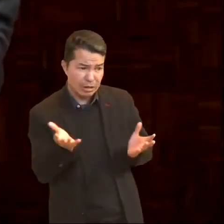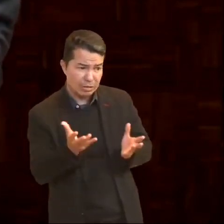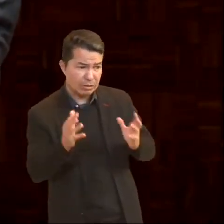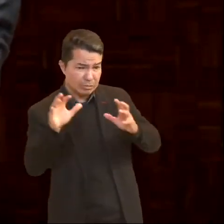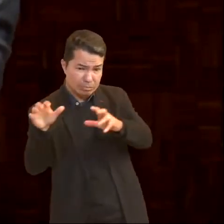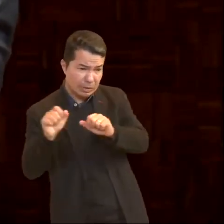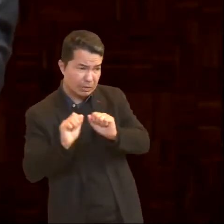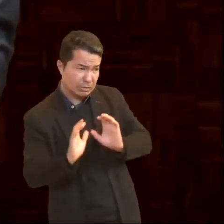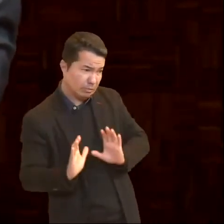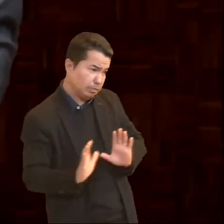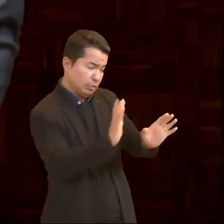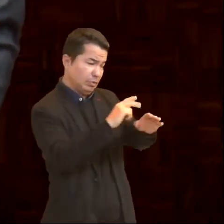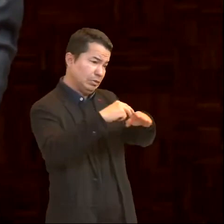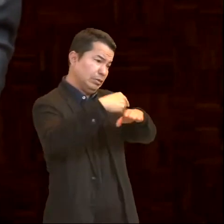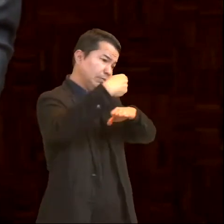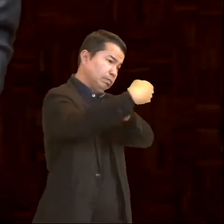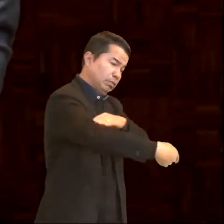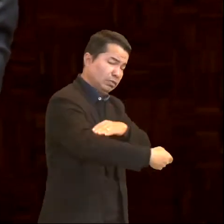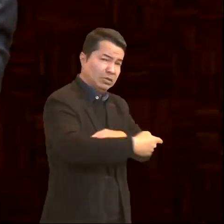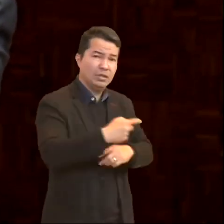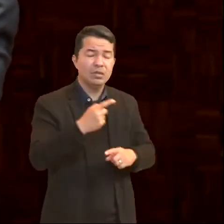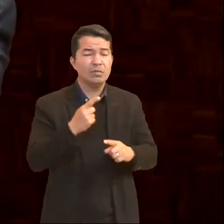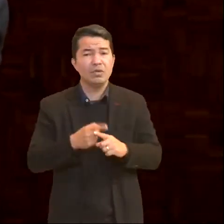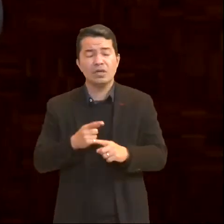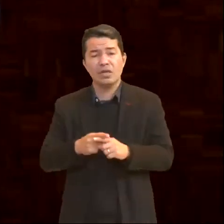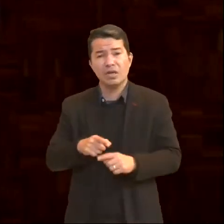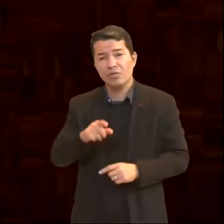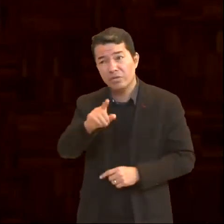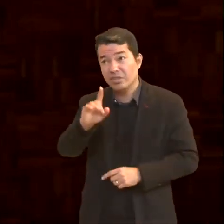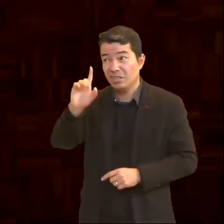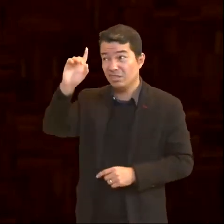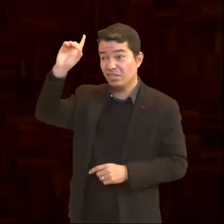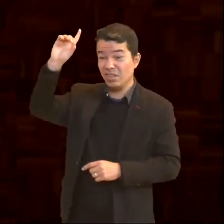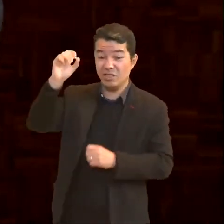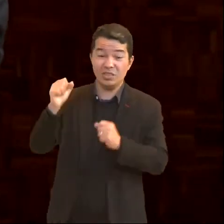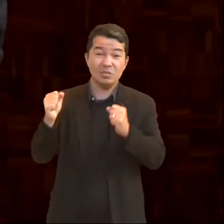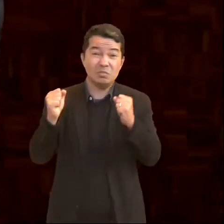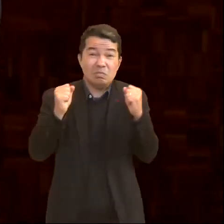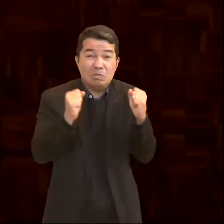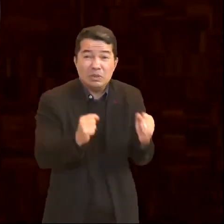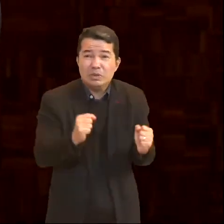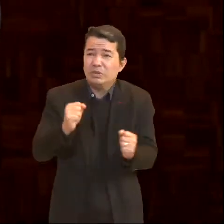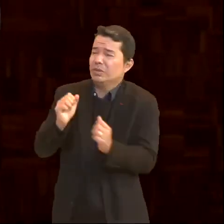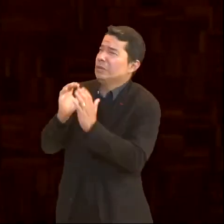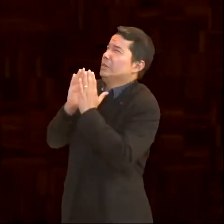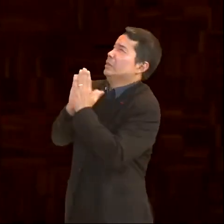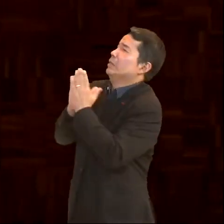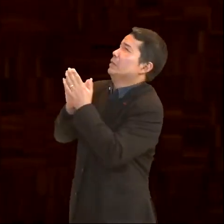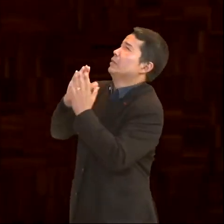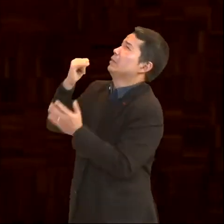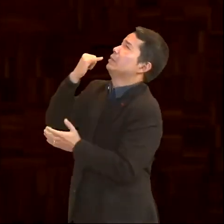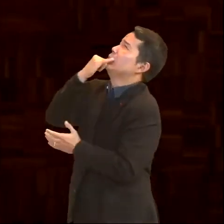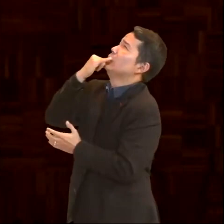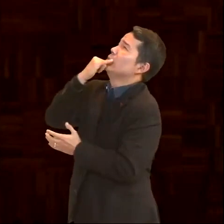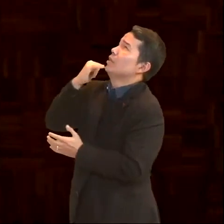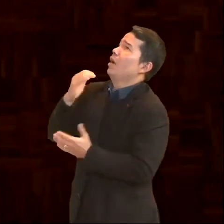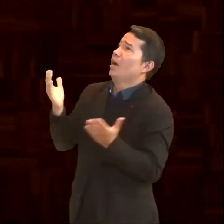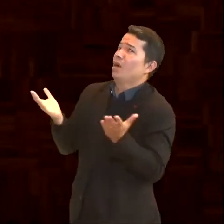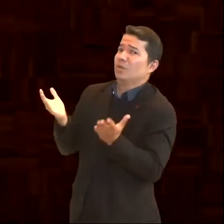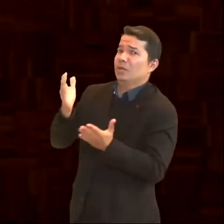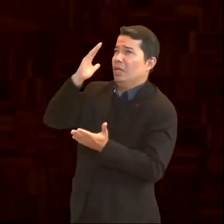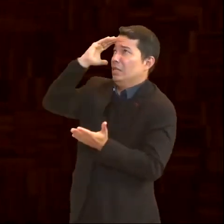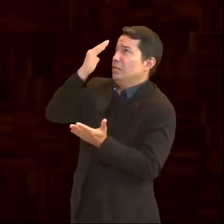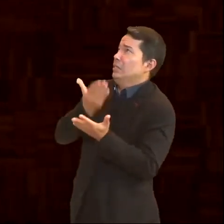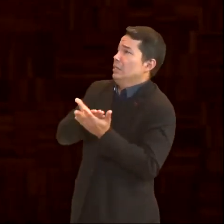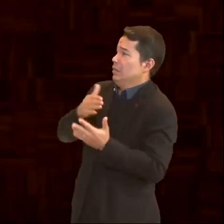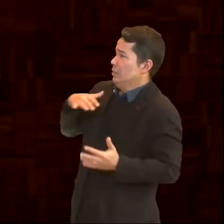esse Deus Todo-Poderoso, que você é profeta e está fugindo dele, nos perdoe, porque agora nós cremos nele. Você não acredita,